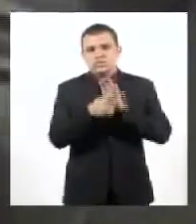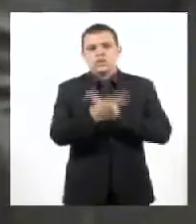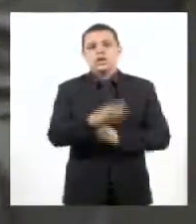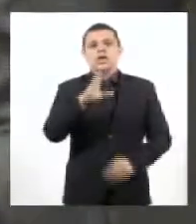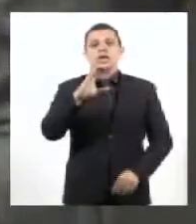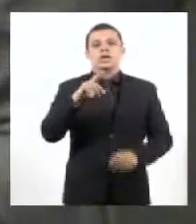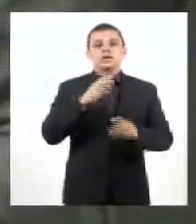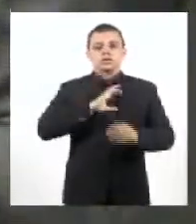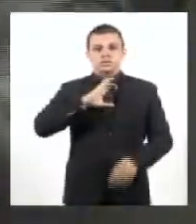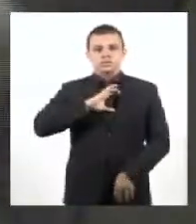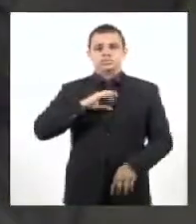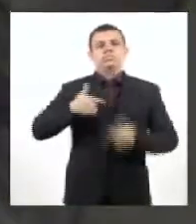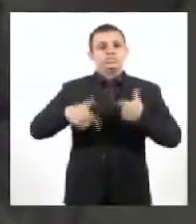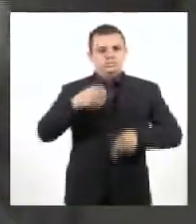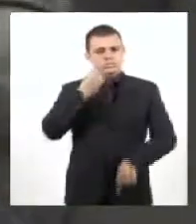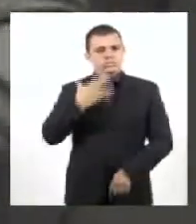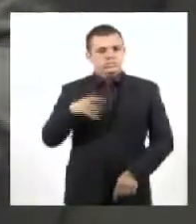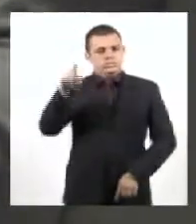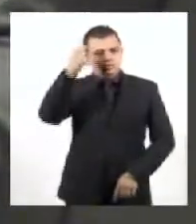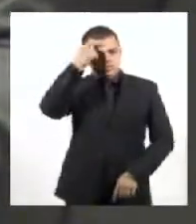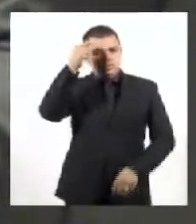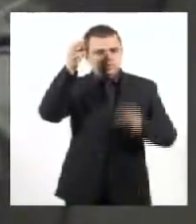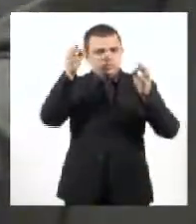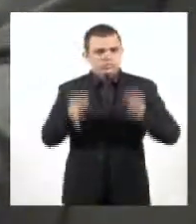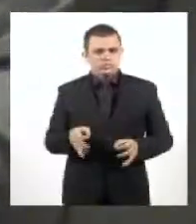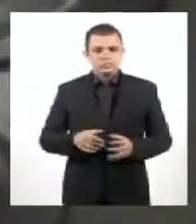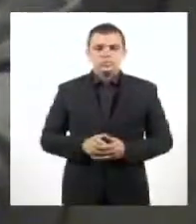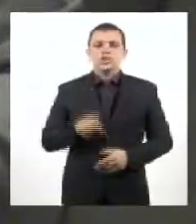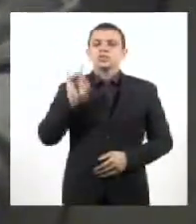Então, vou já concluir, só fazendo um registro.